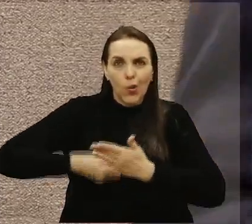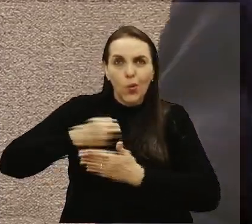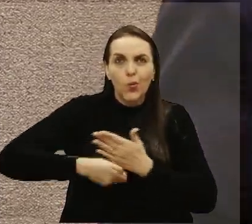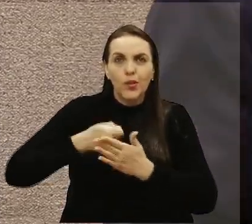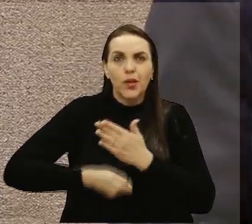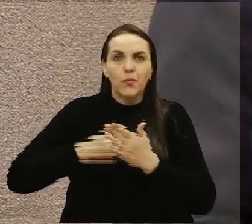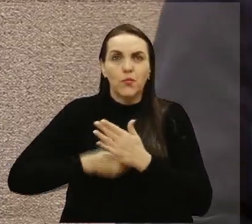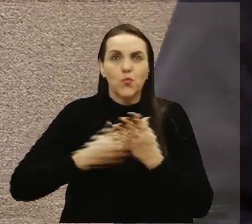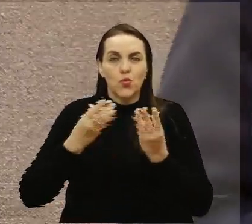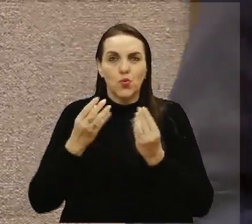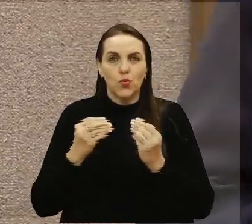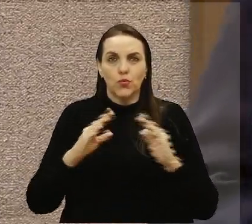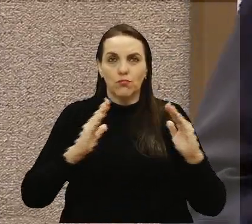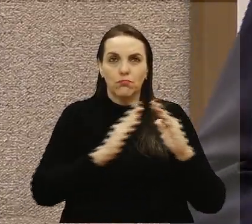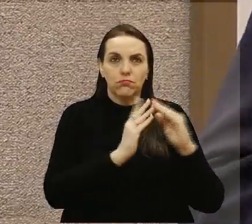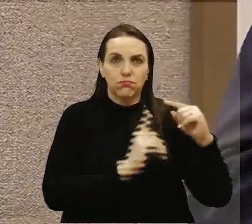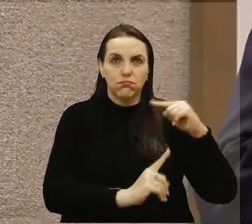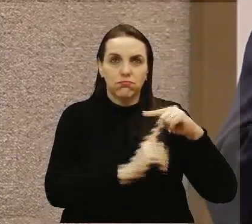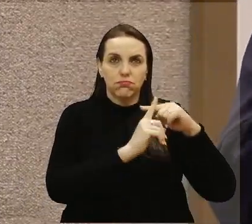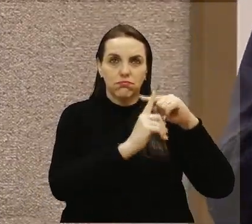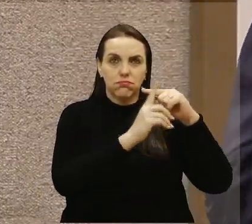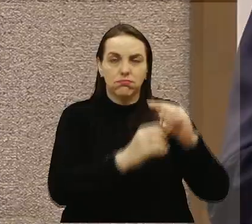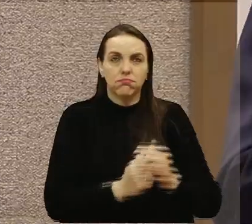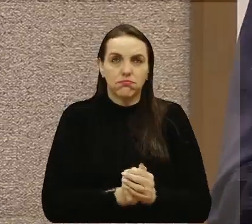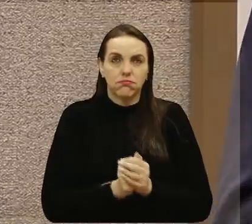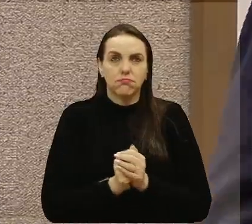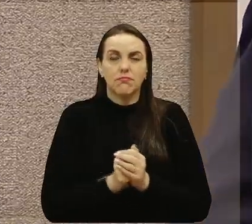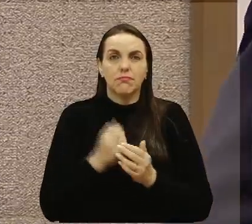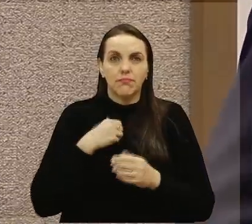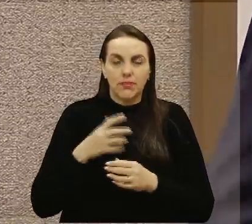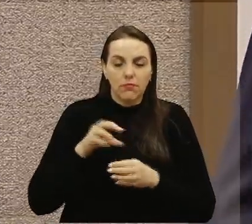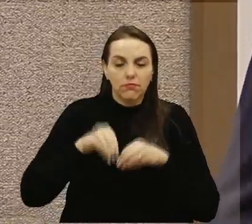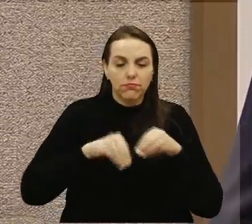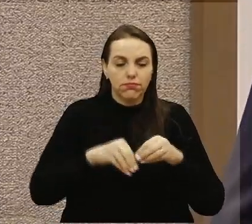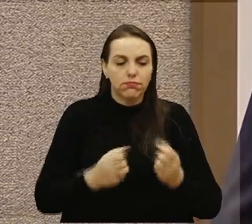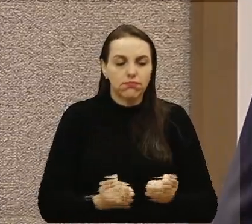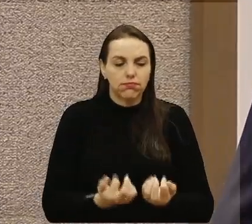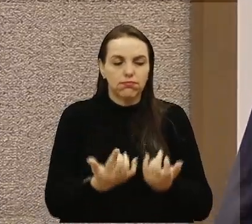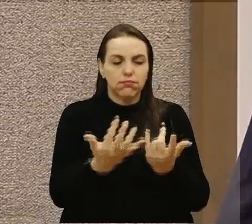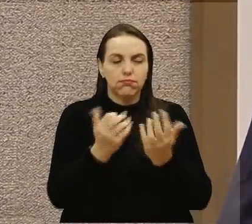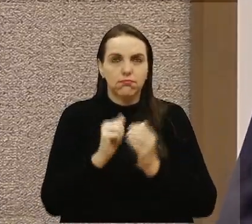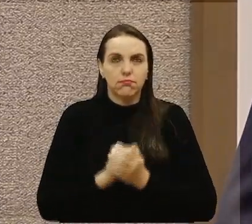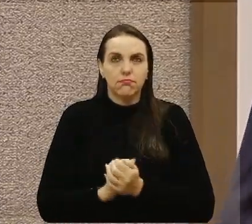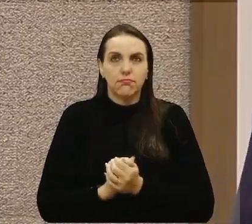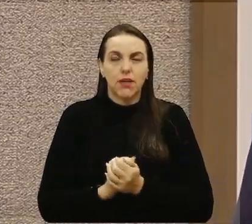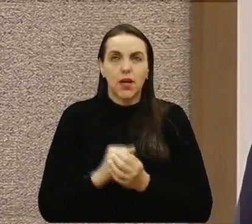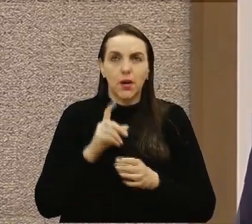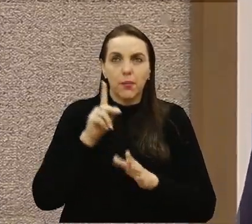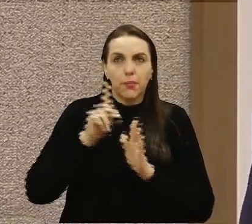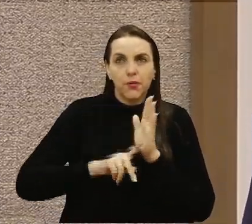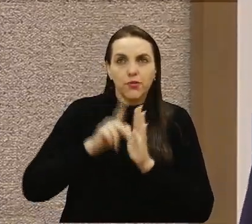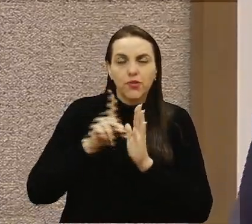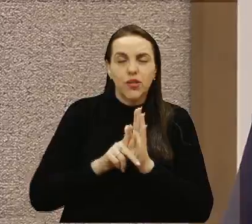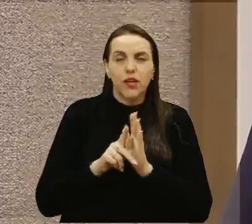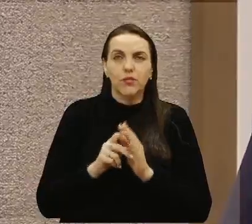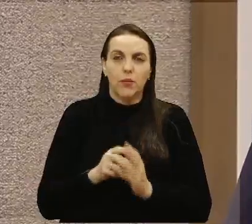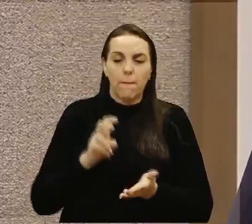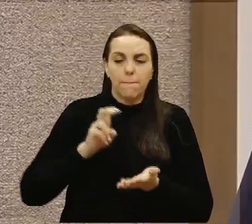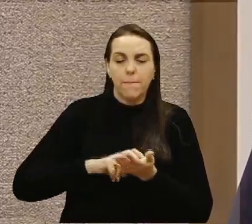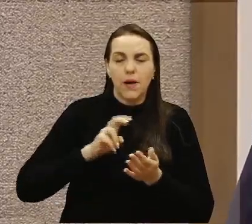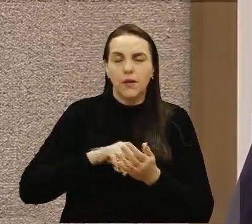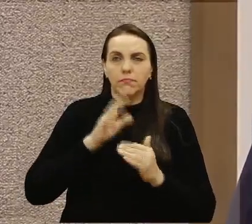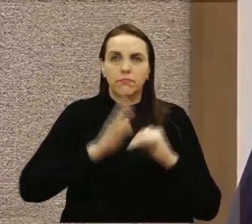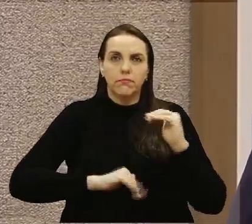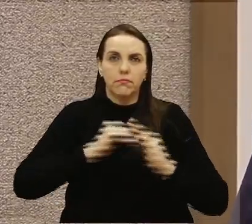capelas mortuárias, pelas hortas urbanas, pelo projeto do Banco do Material de Construção,